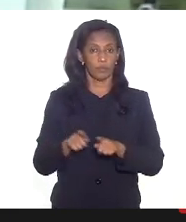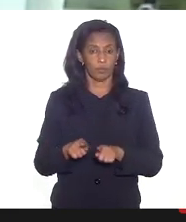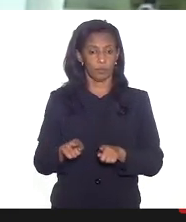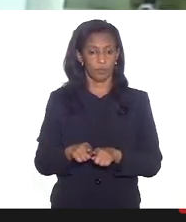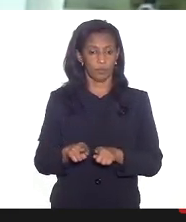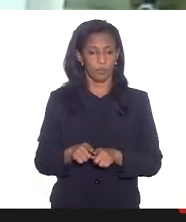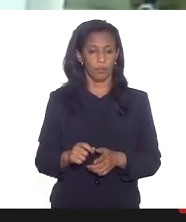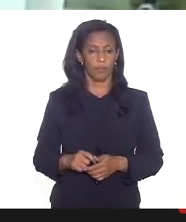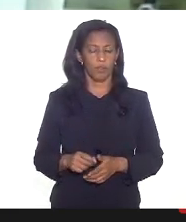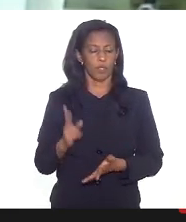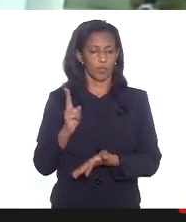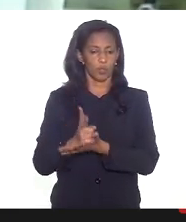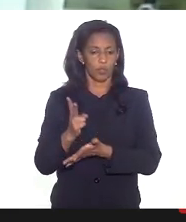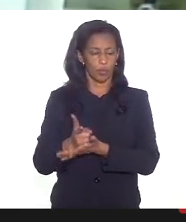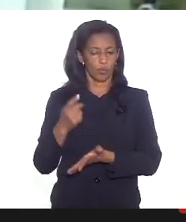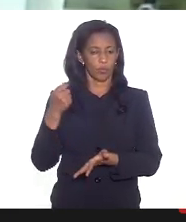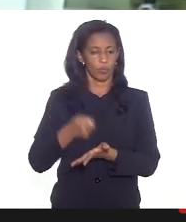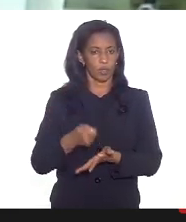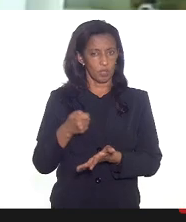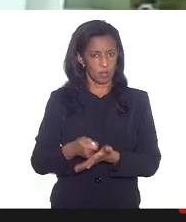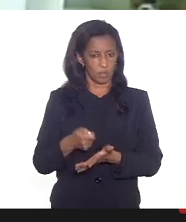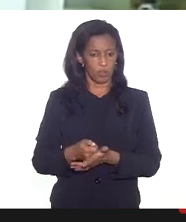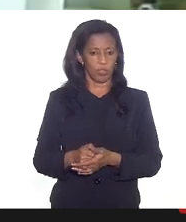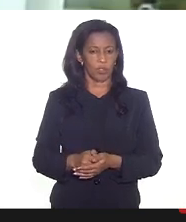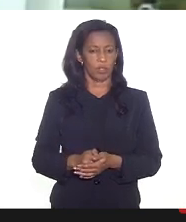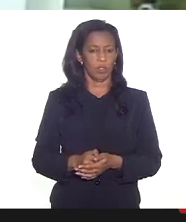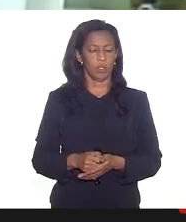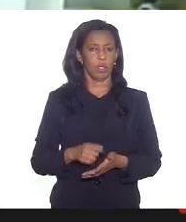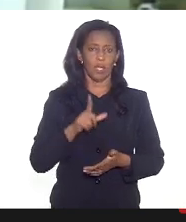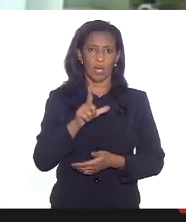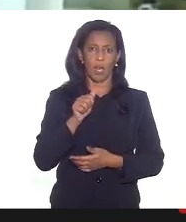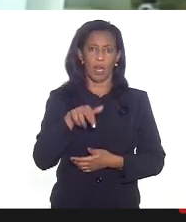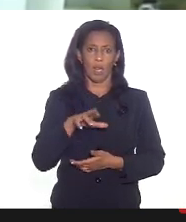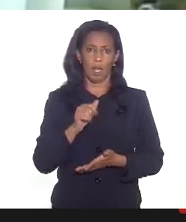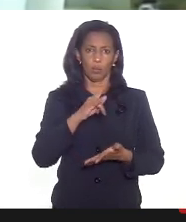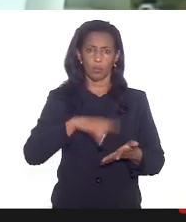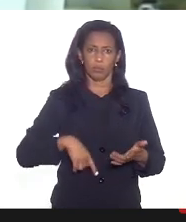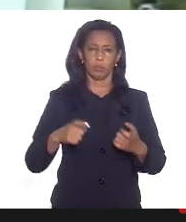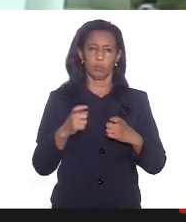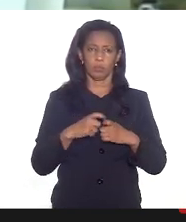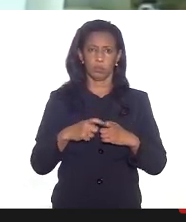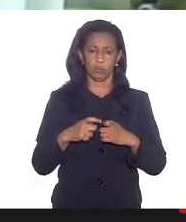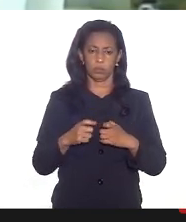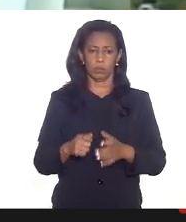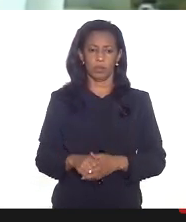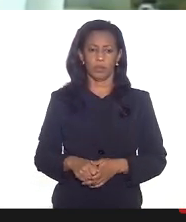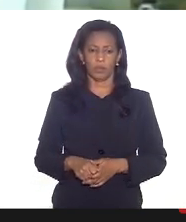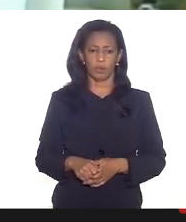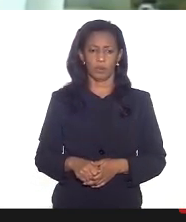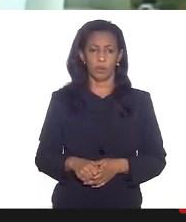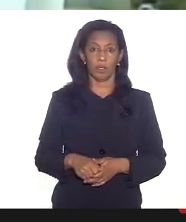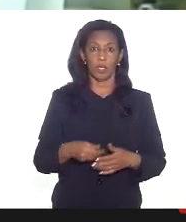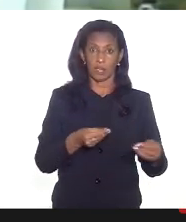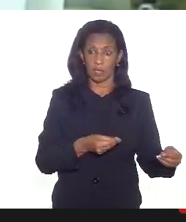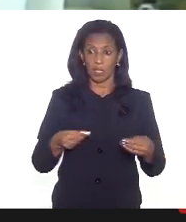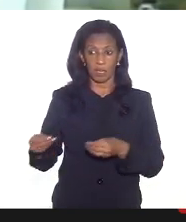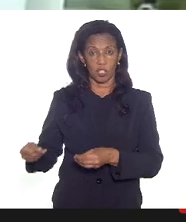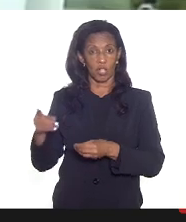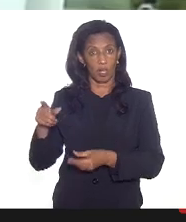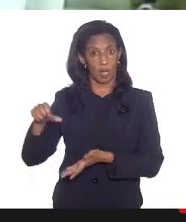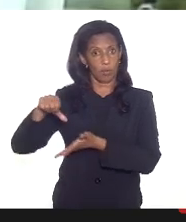O Que Eles continuam exigindo esse laudo médico inclusive que retém laudo médico no posto